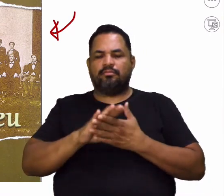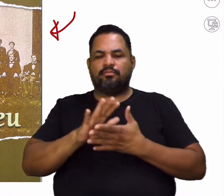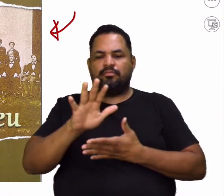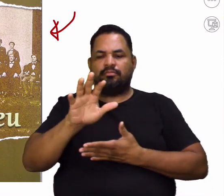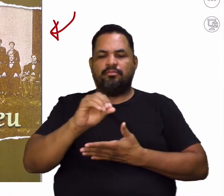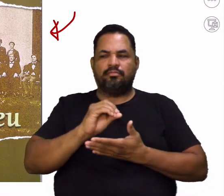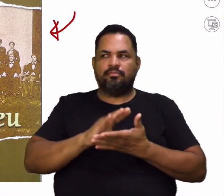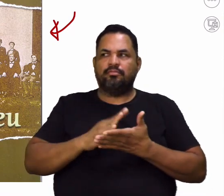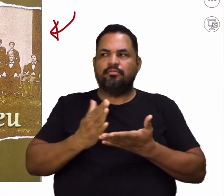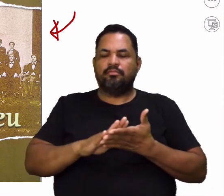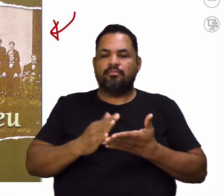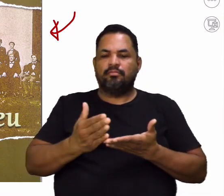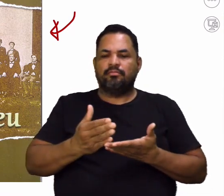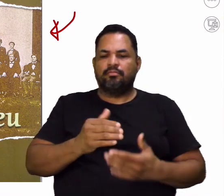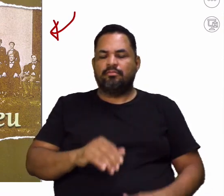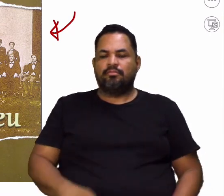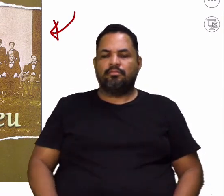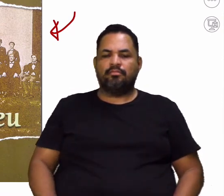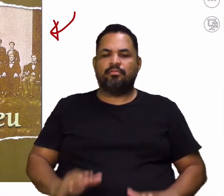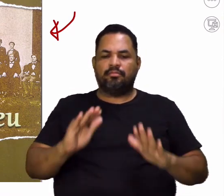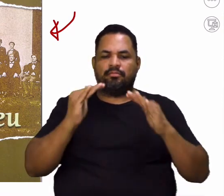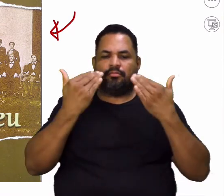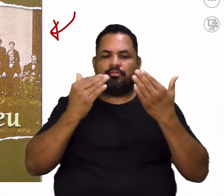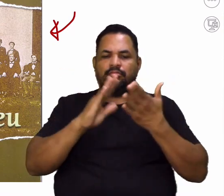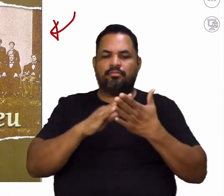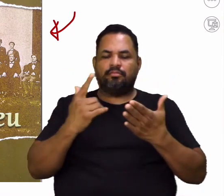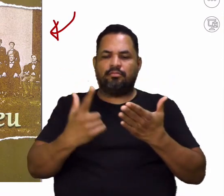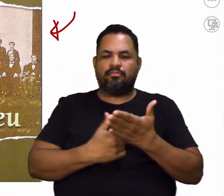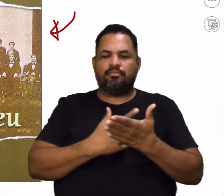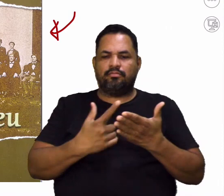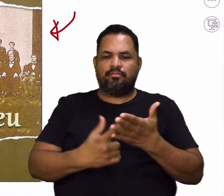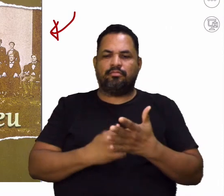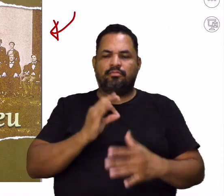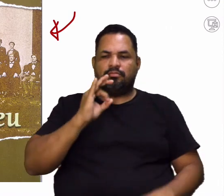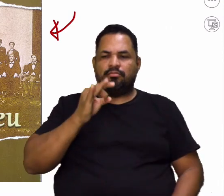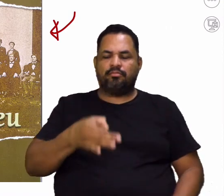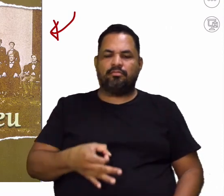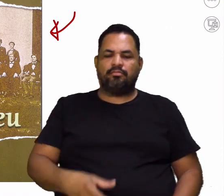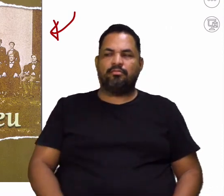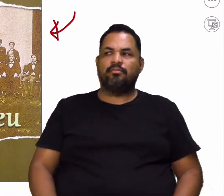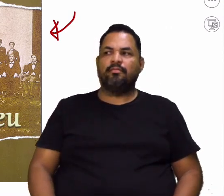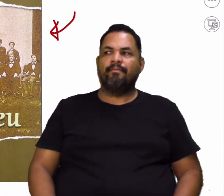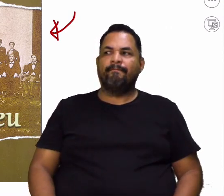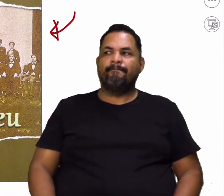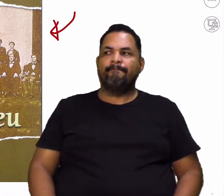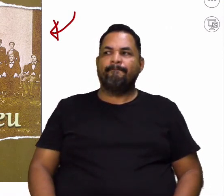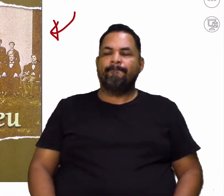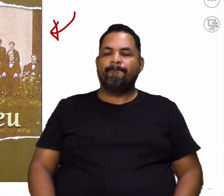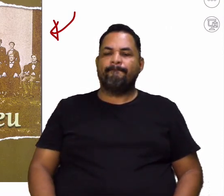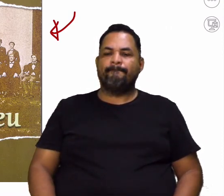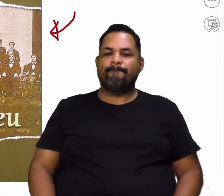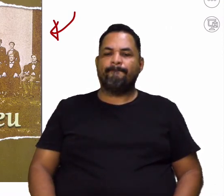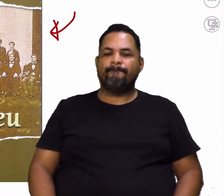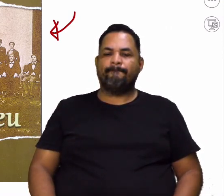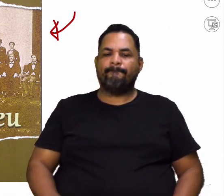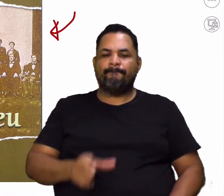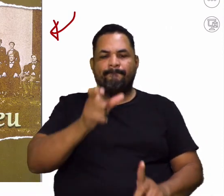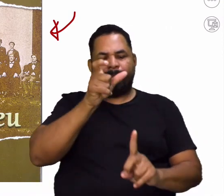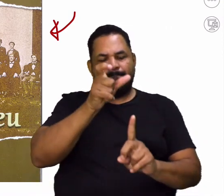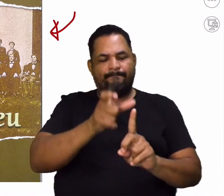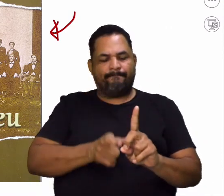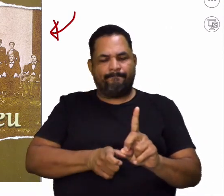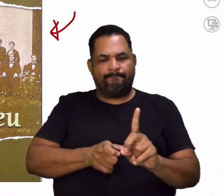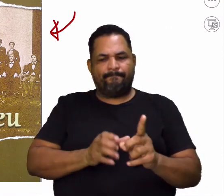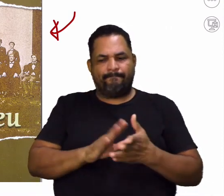parte o que chama mais atenção na obra Tá certo agora nós vamos conhecer os personagens